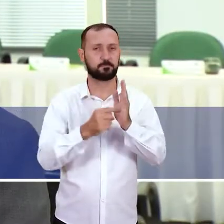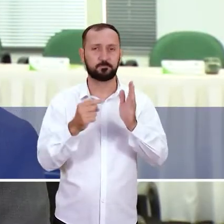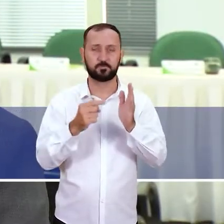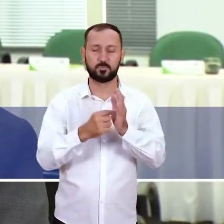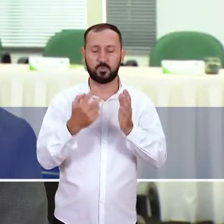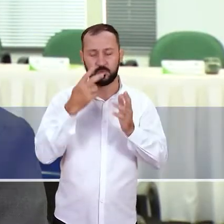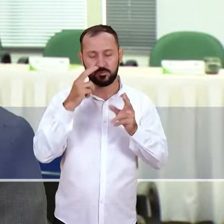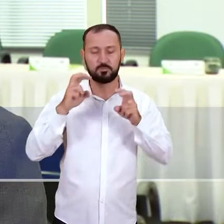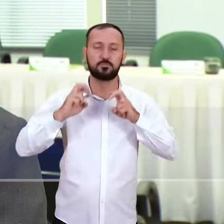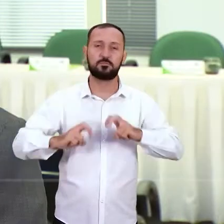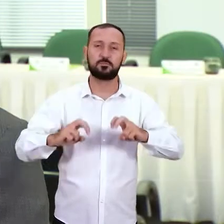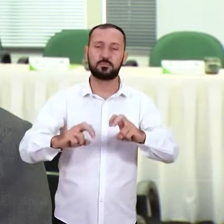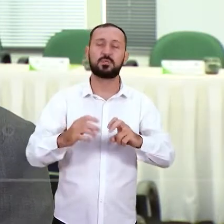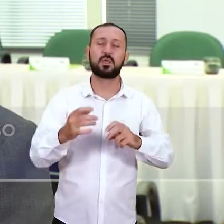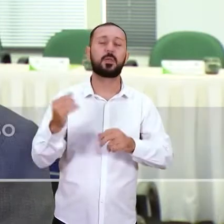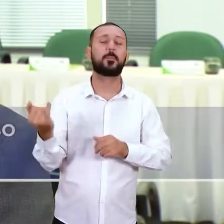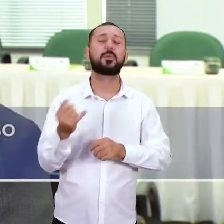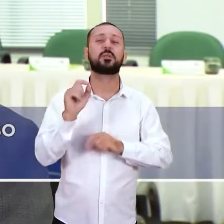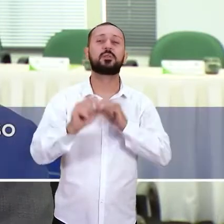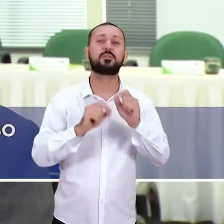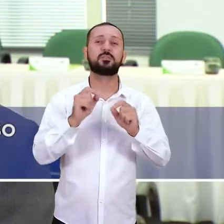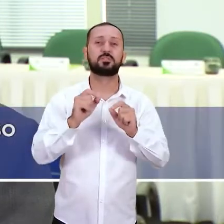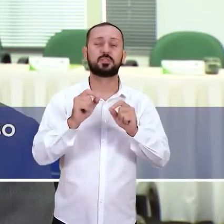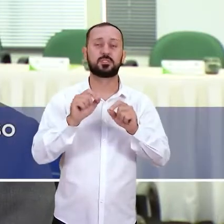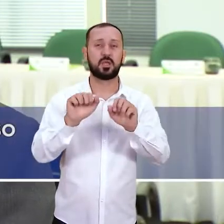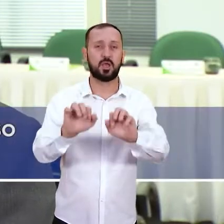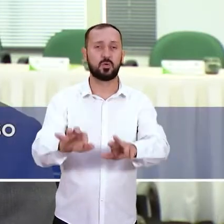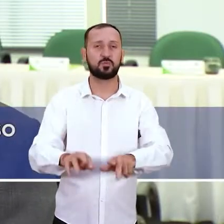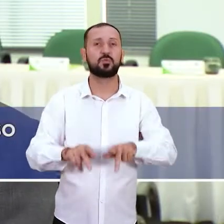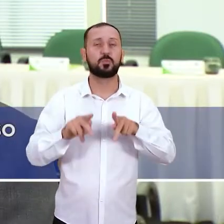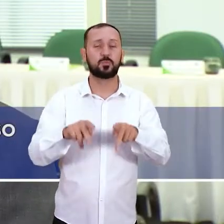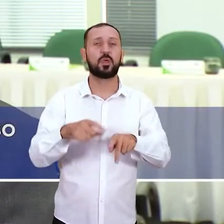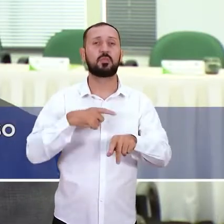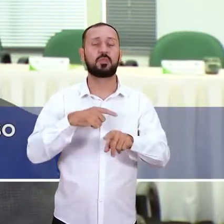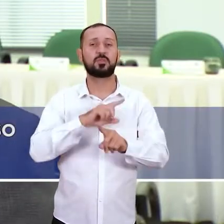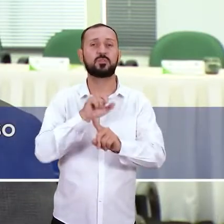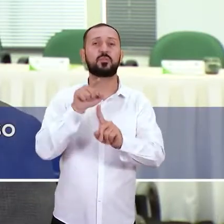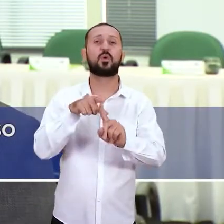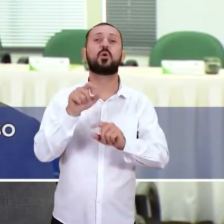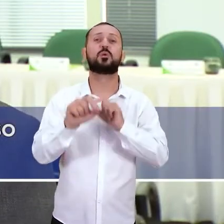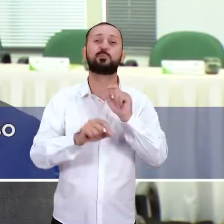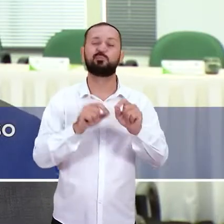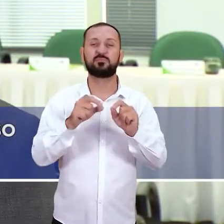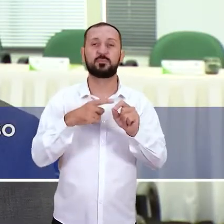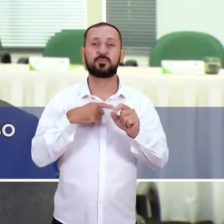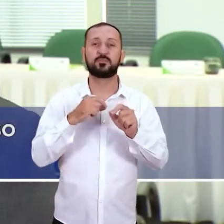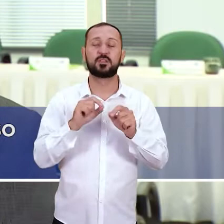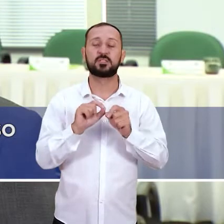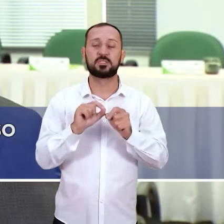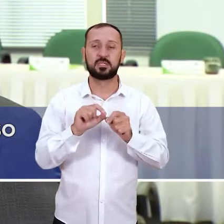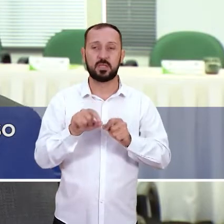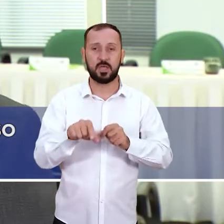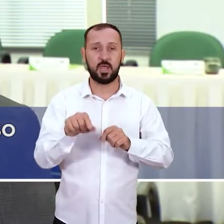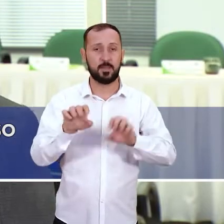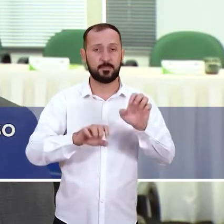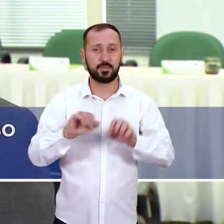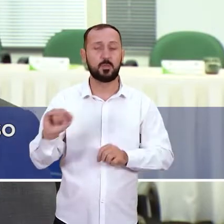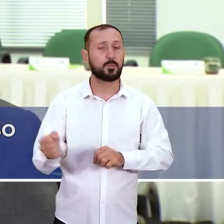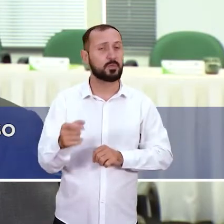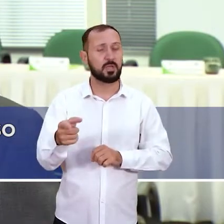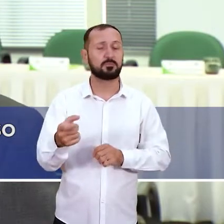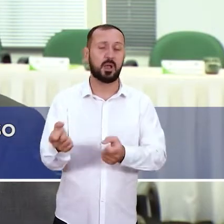estão sendo hoje ouvidas aqui. É importante ressaltar que a audiência pública ela tem essa finalidade de dar à